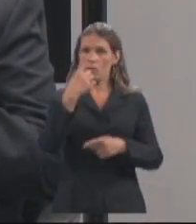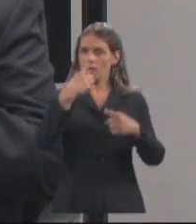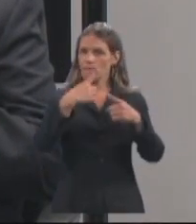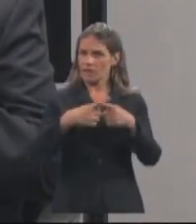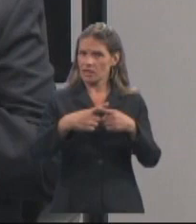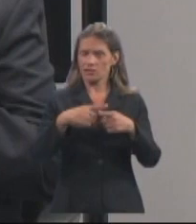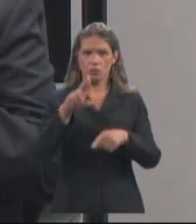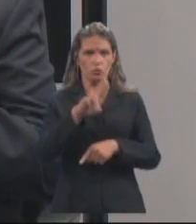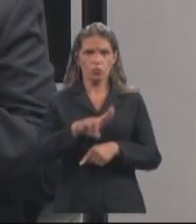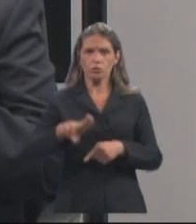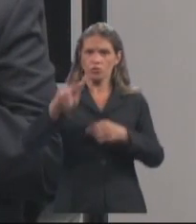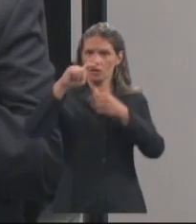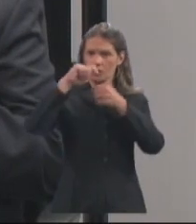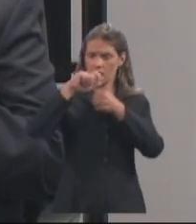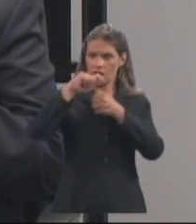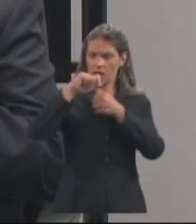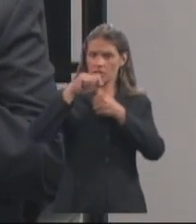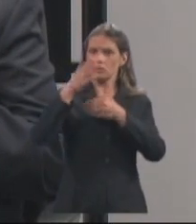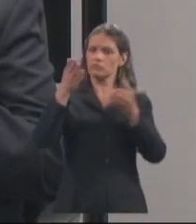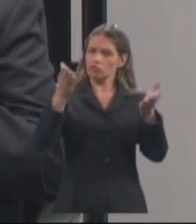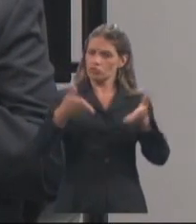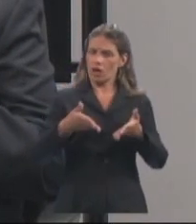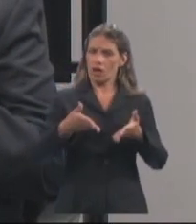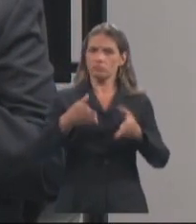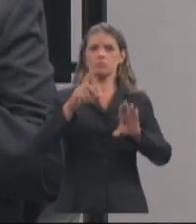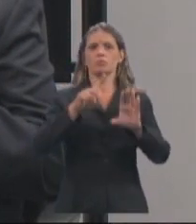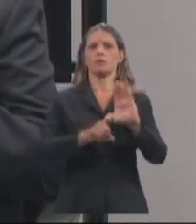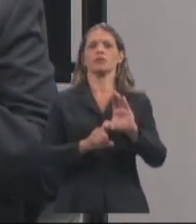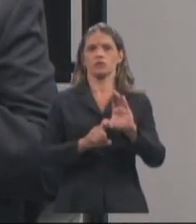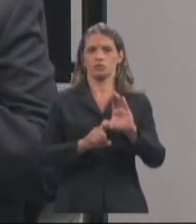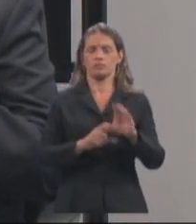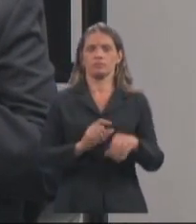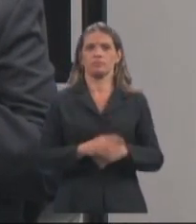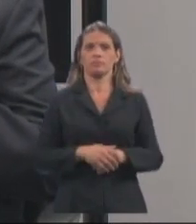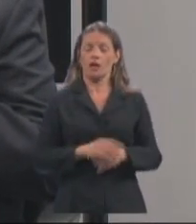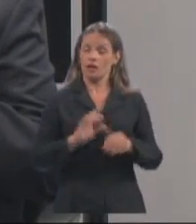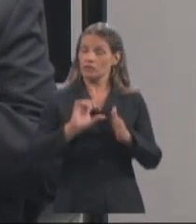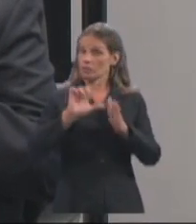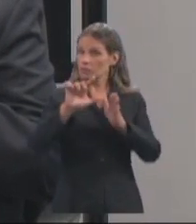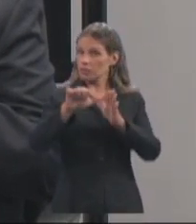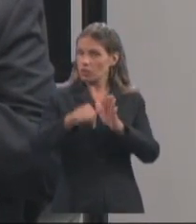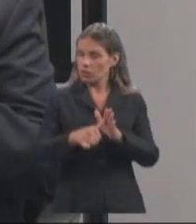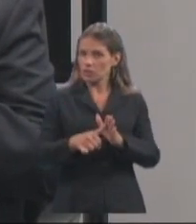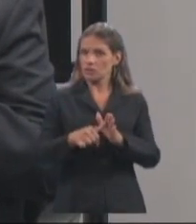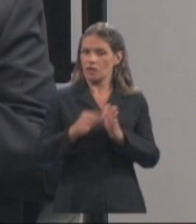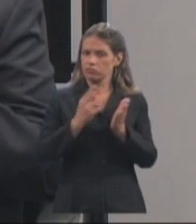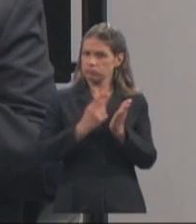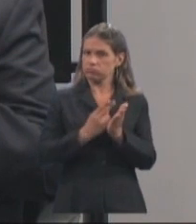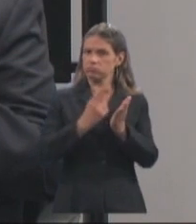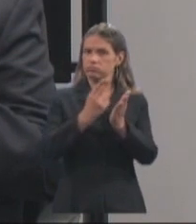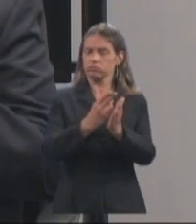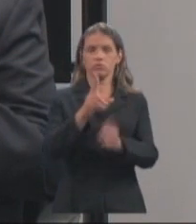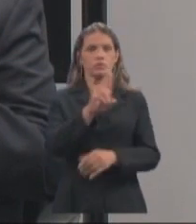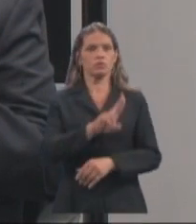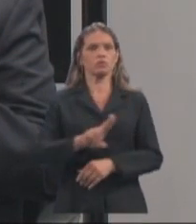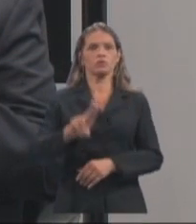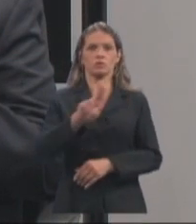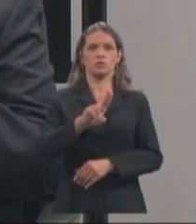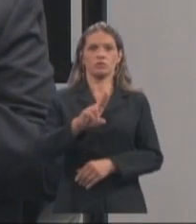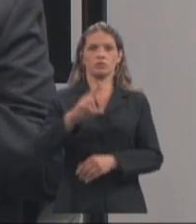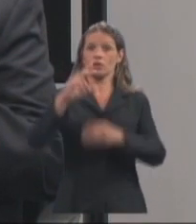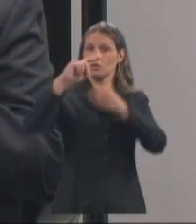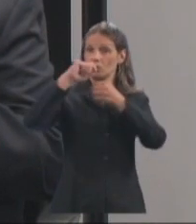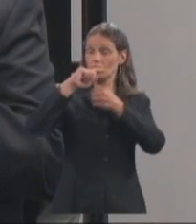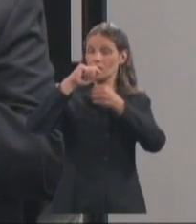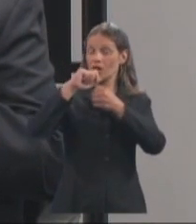vez que a pessoa usa ela já fica dependente e depois ela vai usando o craque e esse craque ele não dá